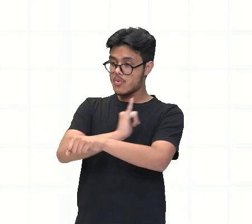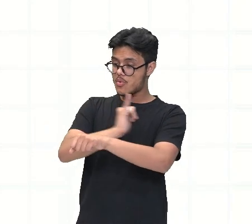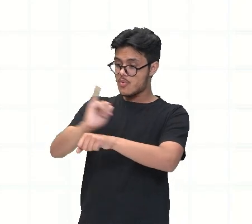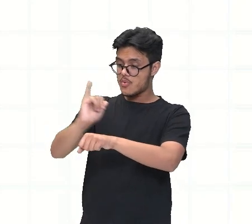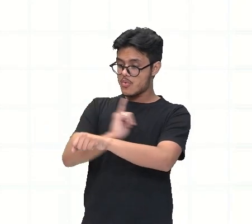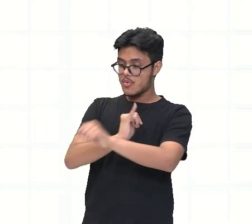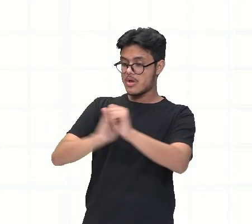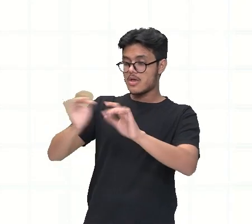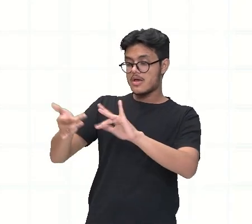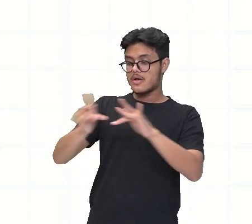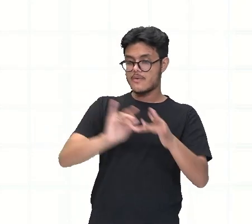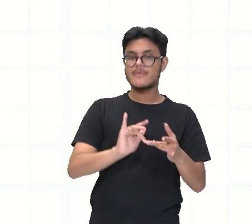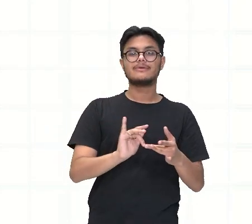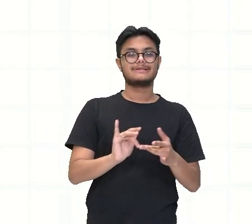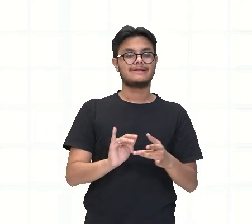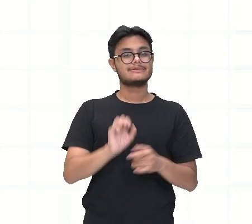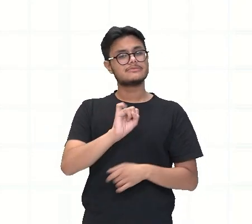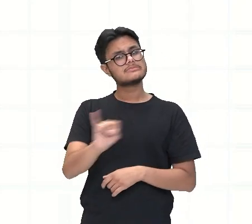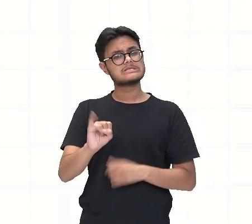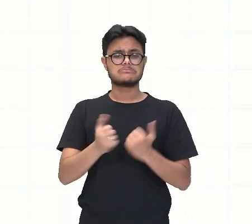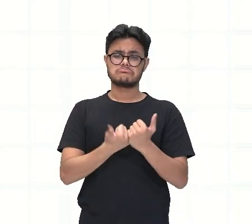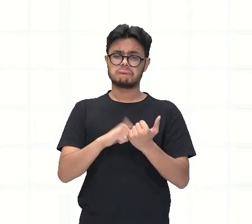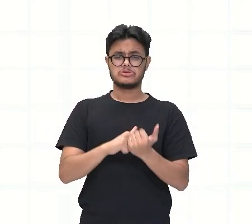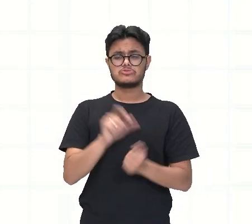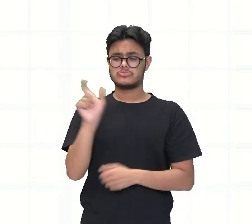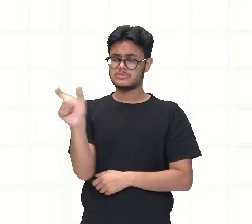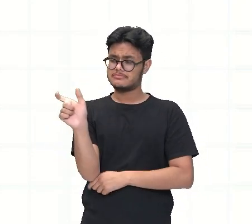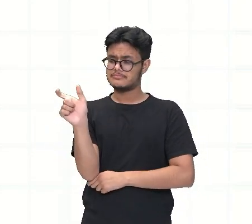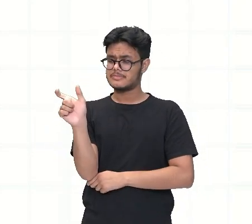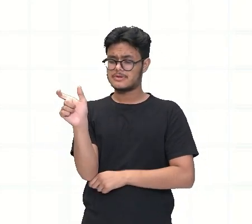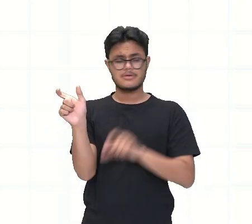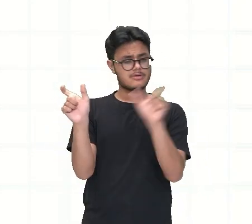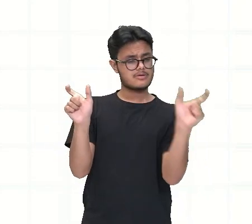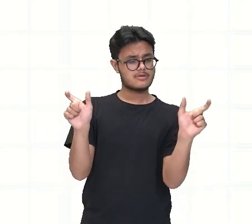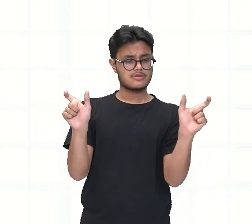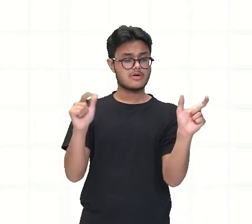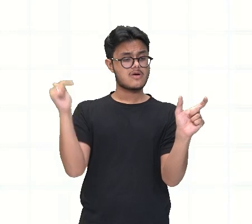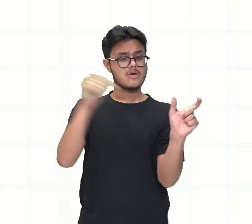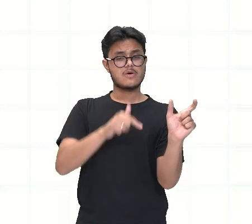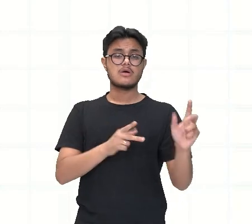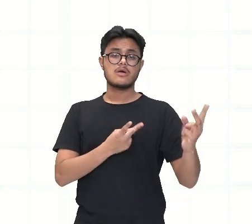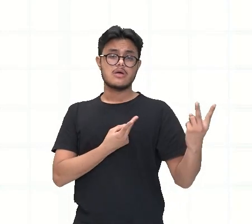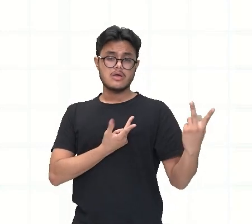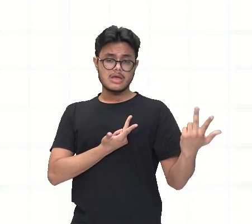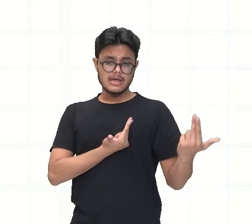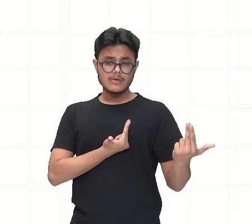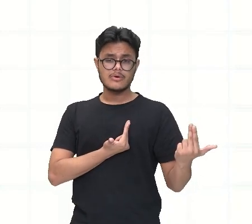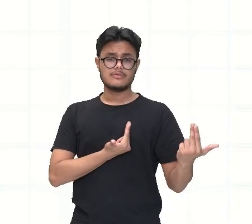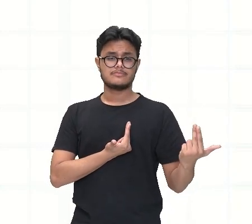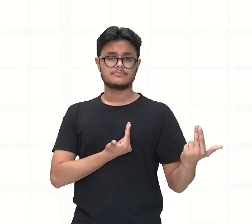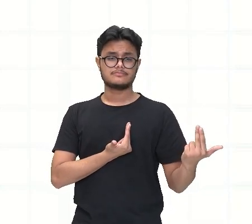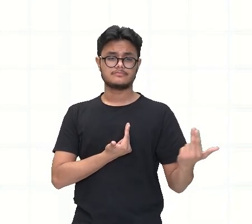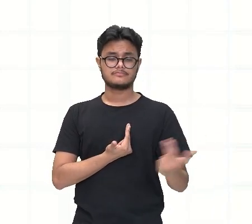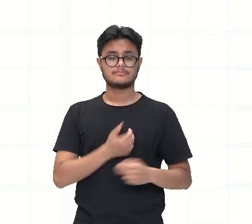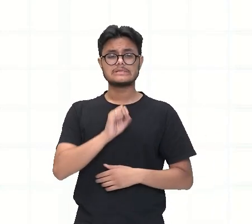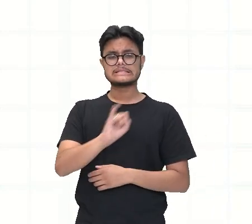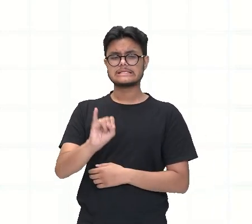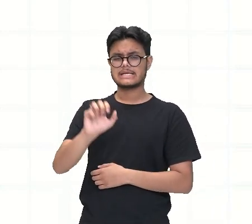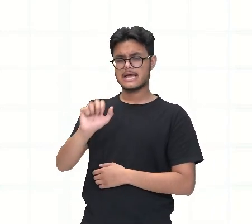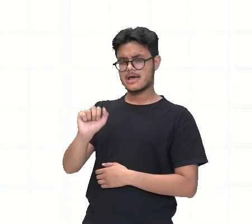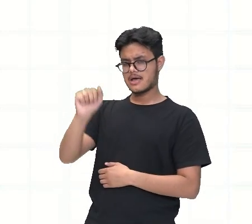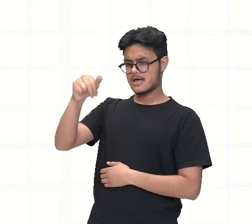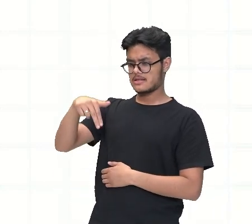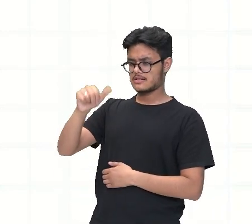por substituição, né, ela pode ser na forma da anáfora. E o que é a